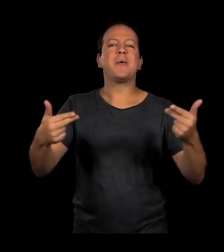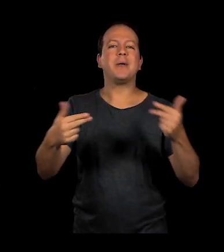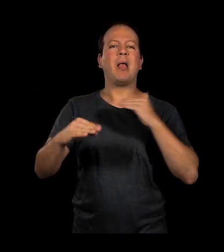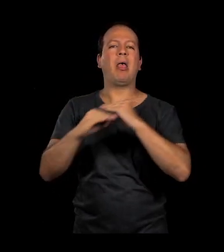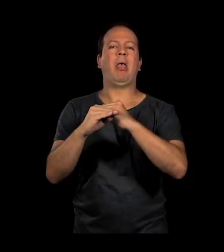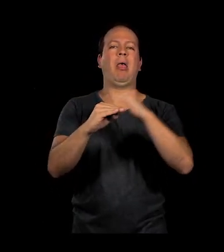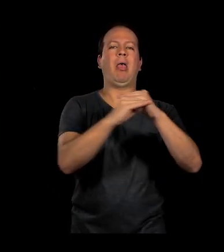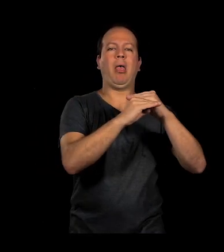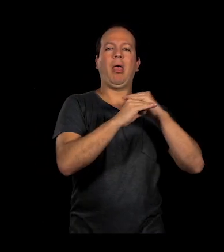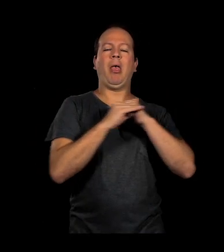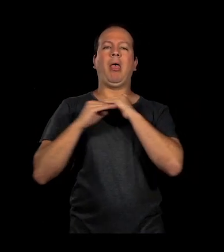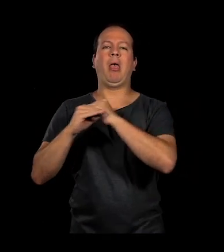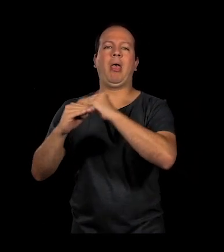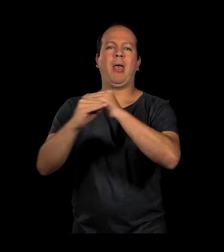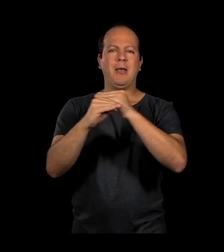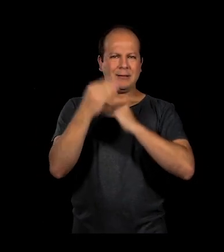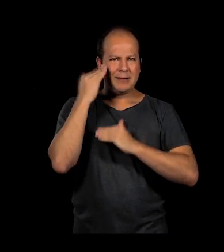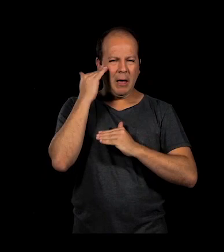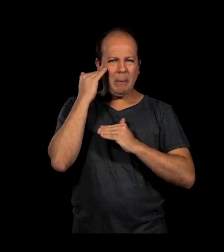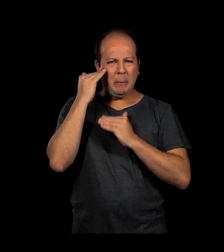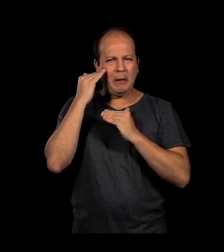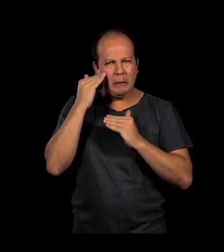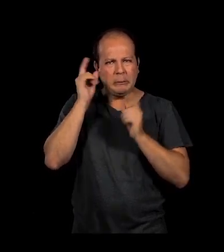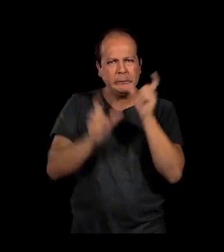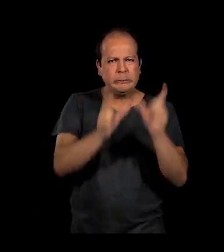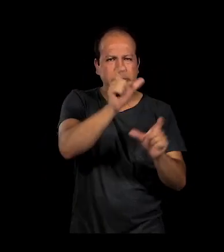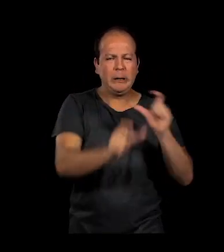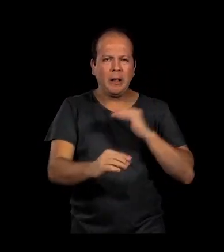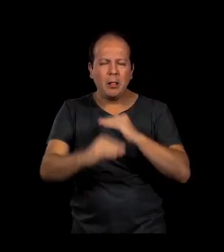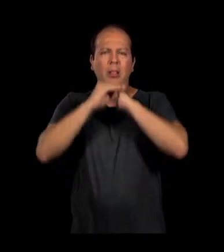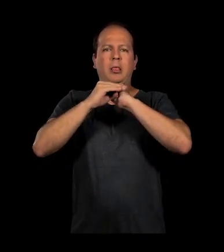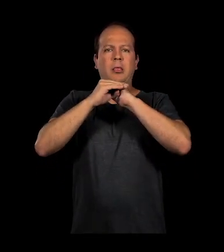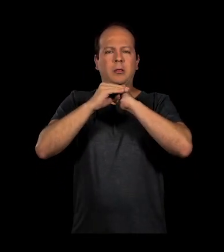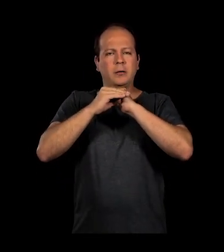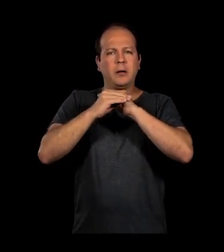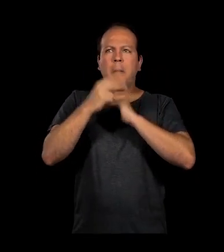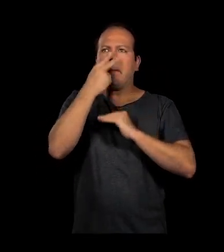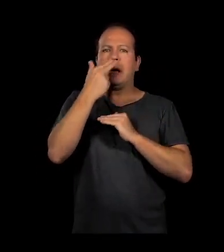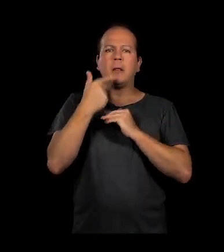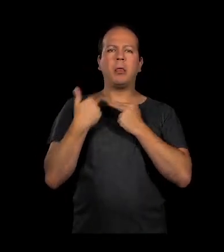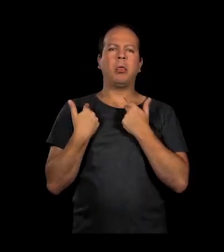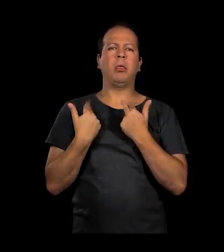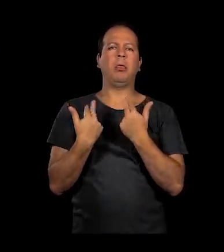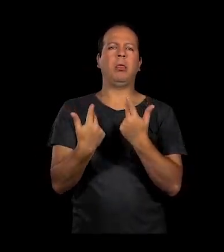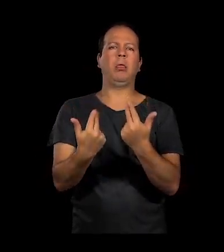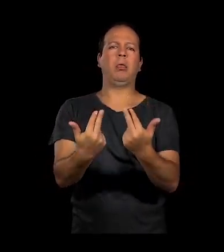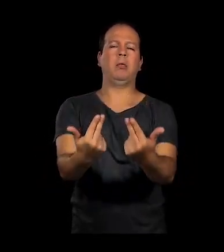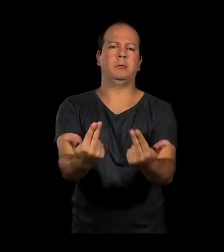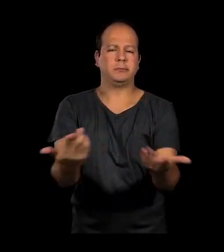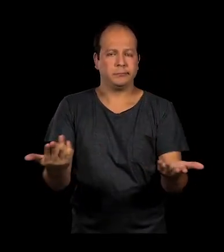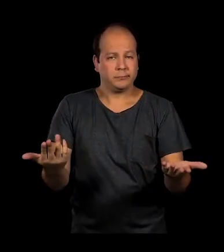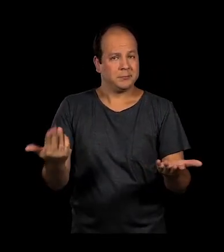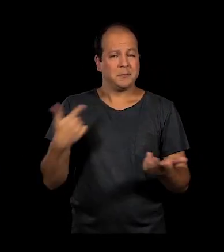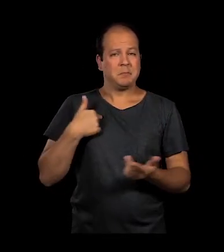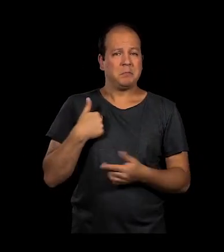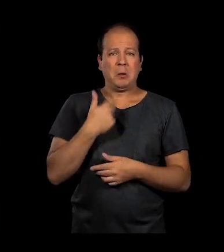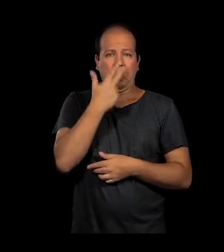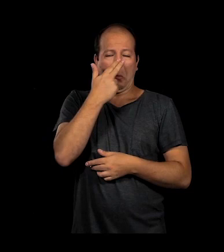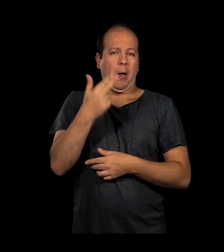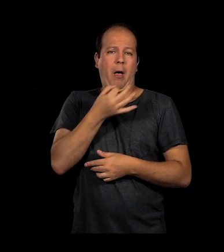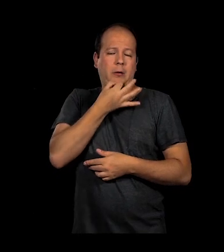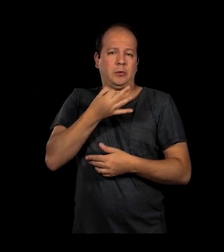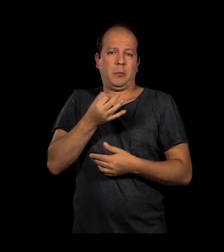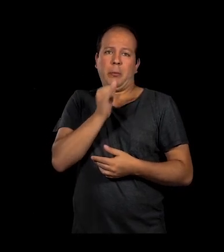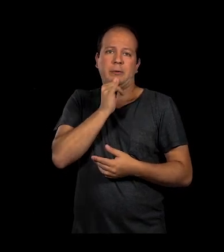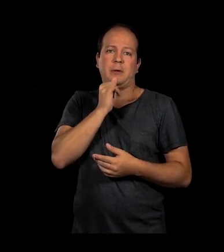padronizada também muito em cima de valores e de e de uma coisa mais simplificada então eu não acho que os filmes que eu